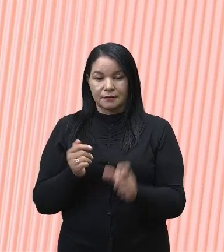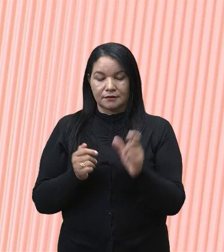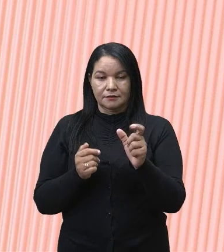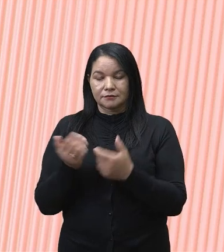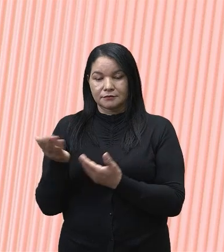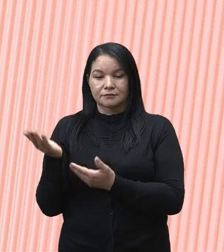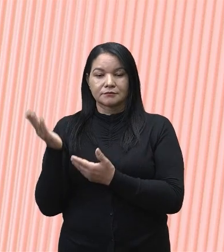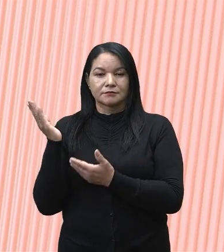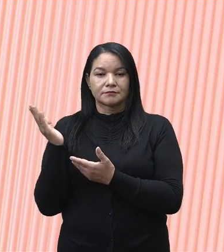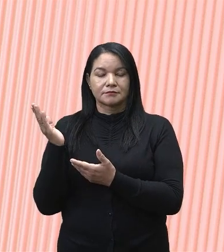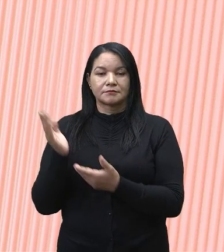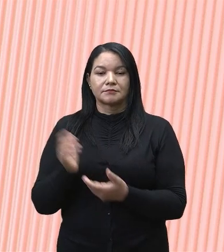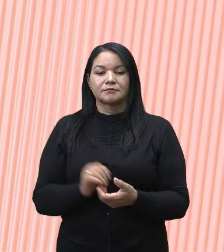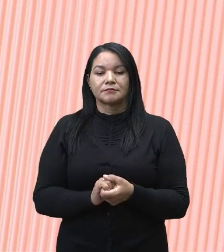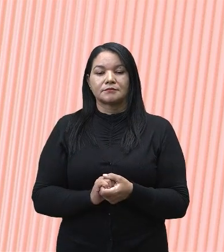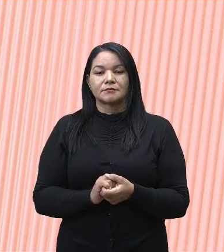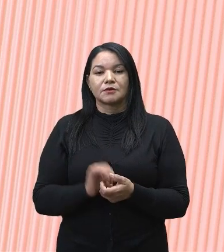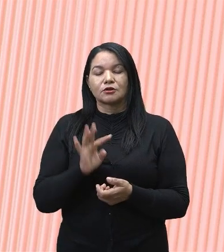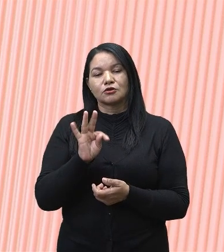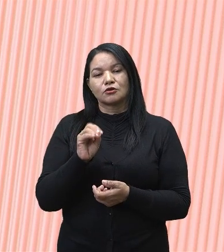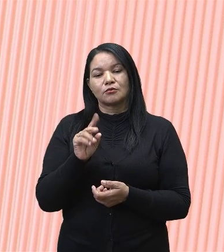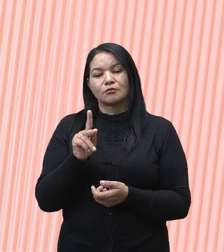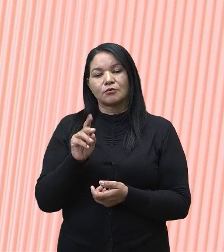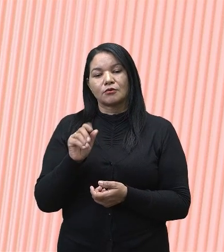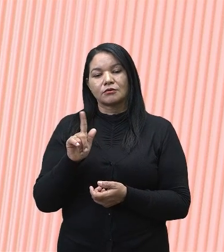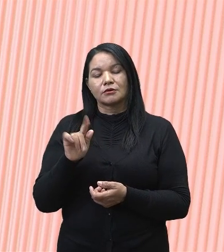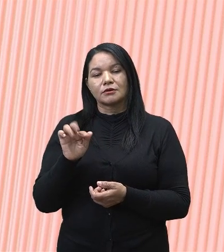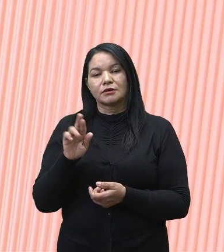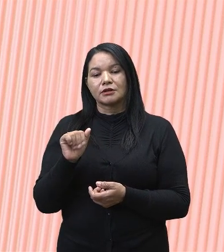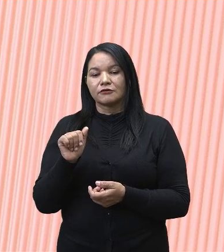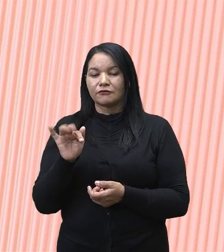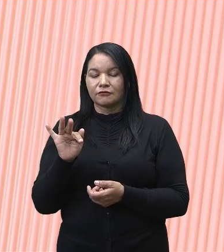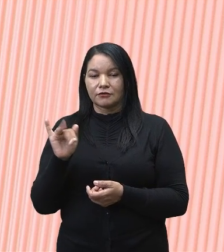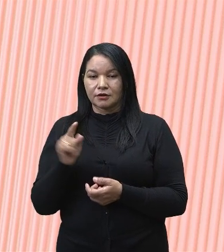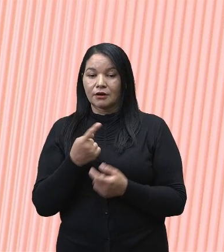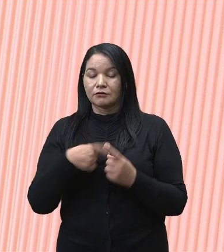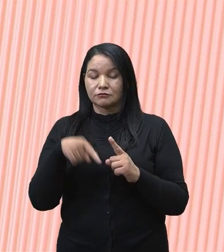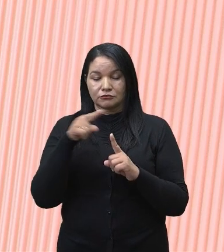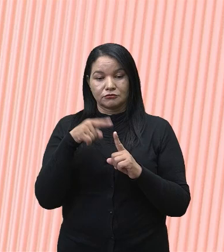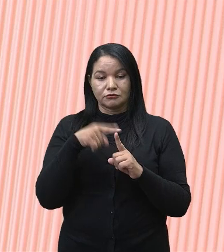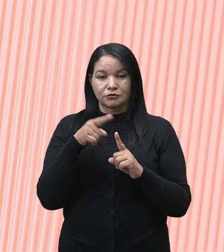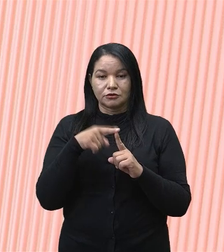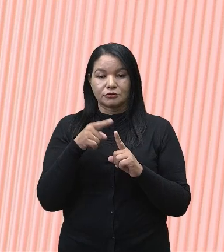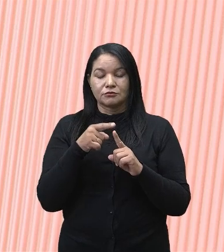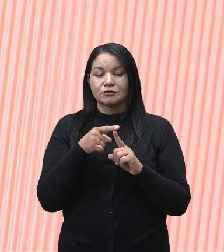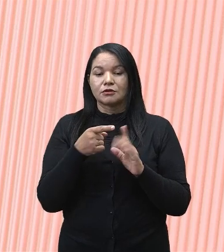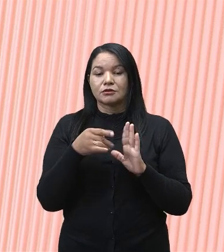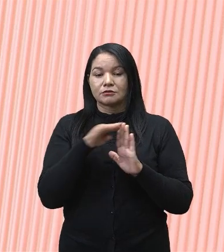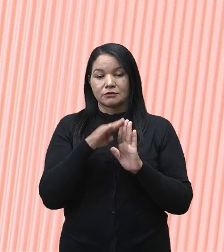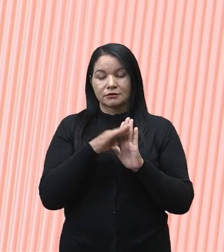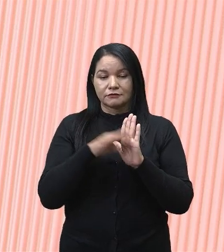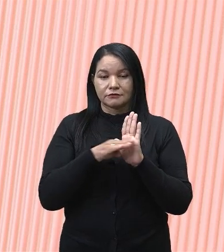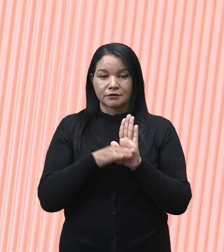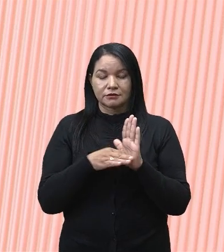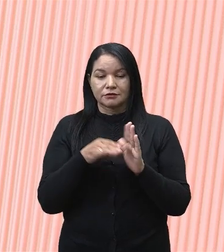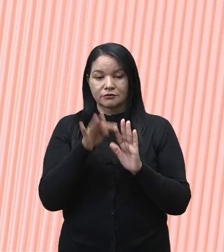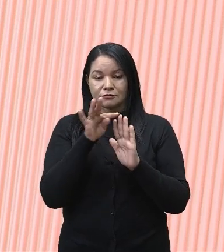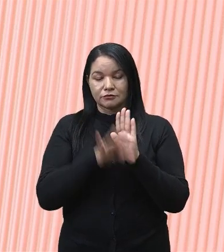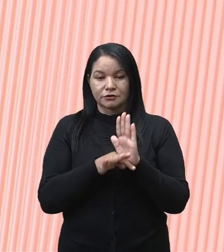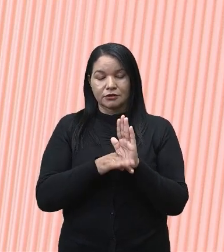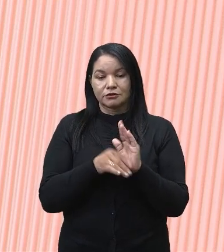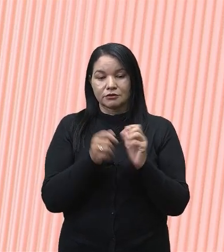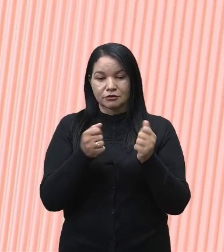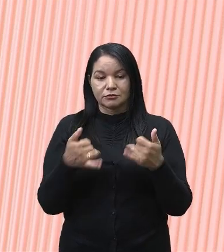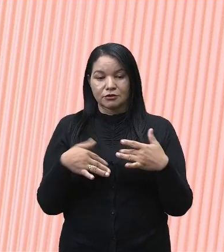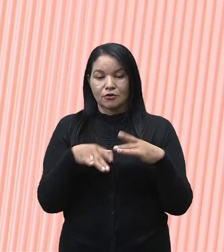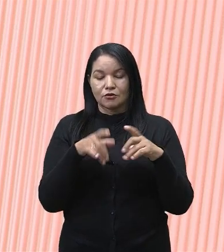topografia. Então, esse é o meu tipo, né, de classificação do texto quando eu vou descrever um lugar. E aí, seguindo, eu